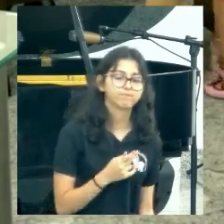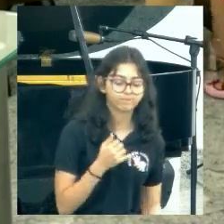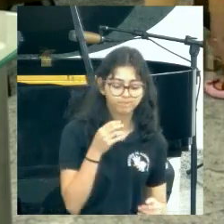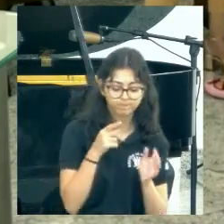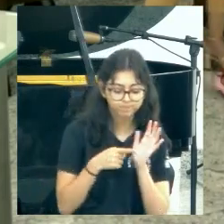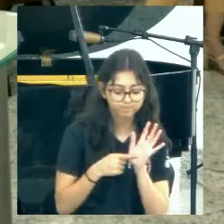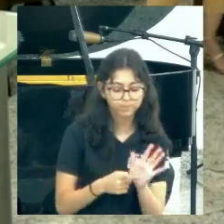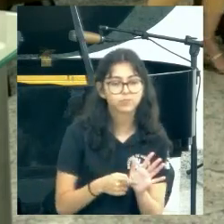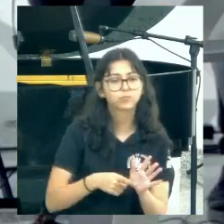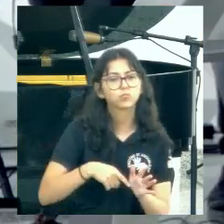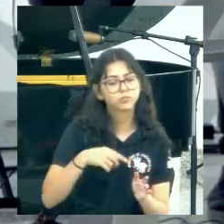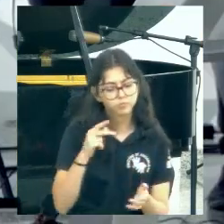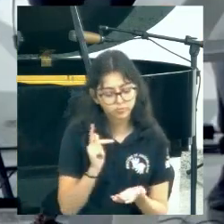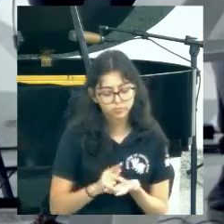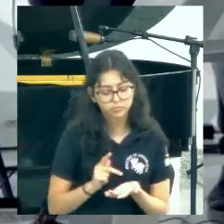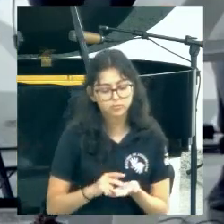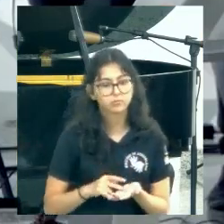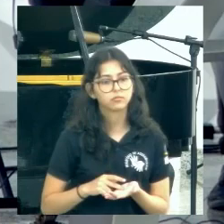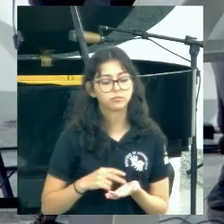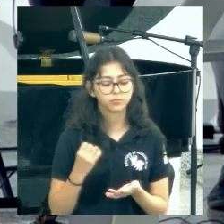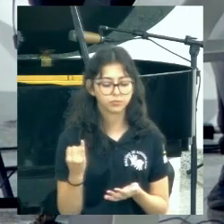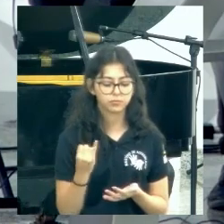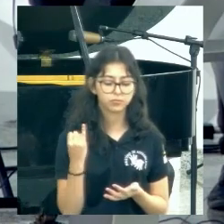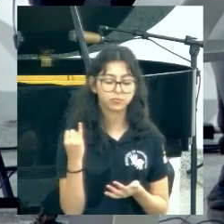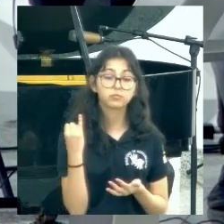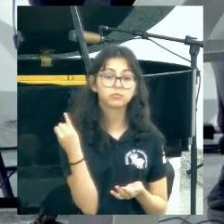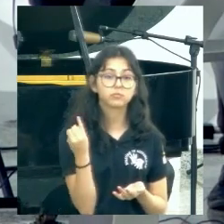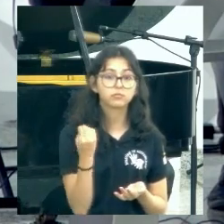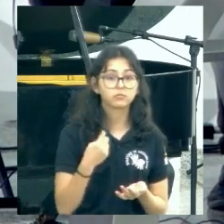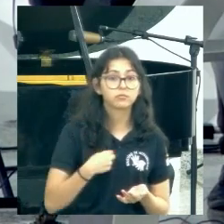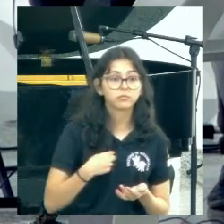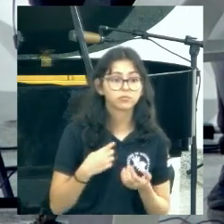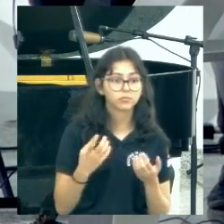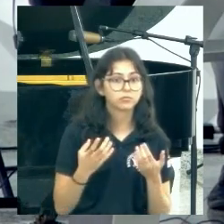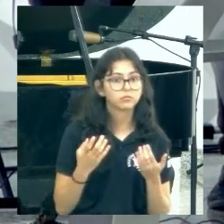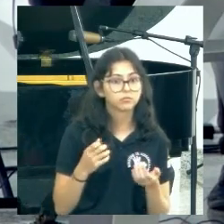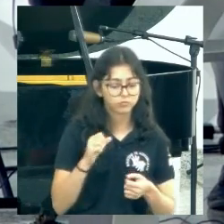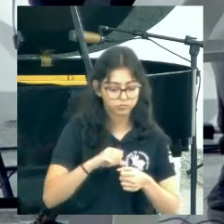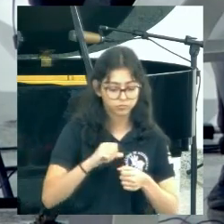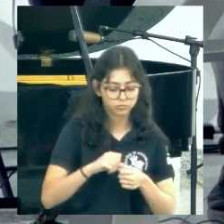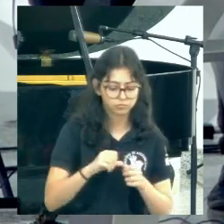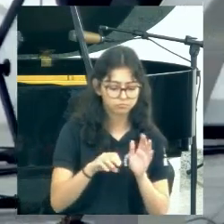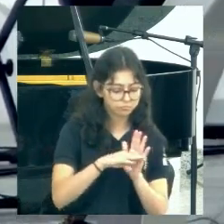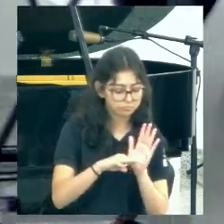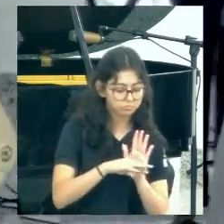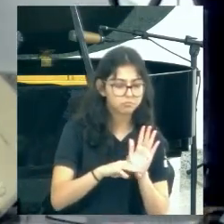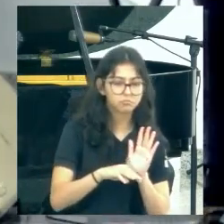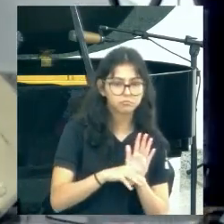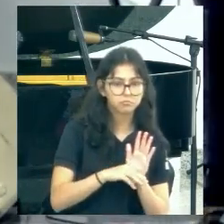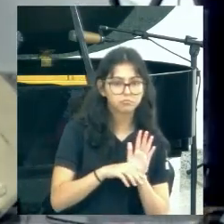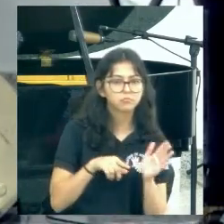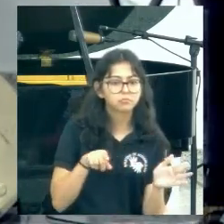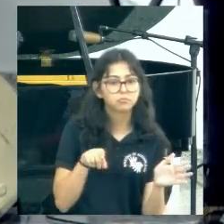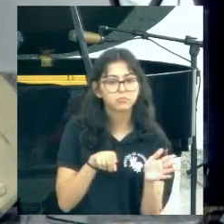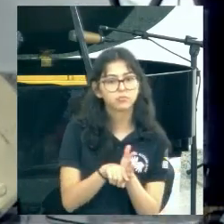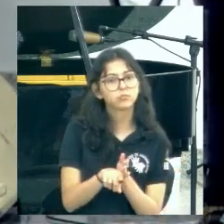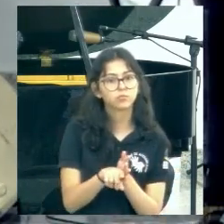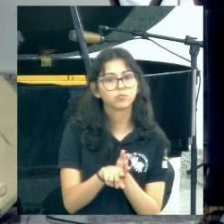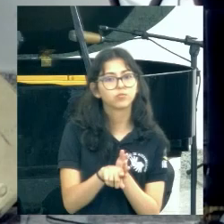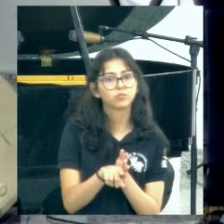é necessário. E eu resolvi fazer a minha lista de perguntas em cima dessa expressão. Será